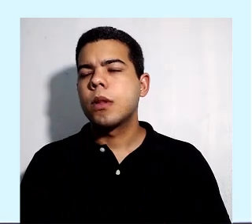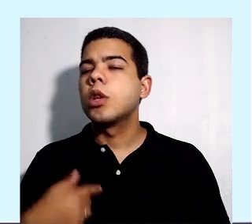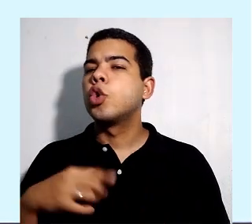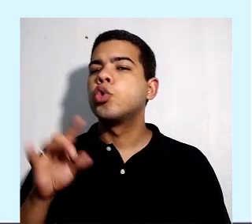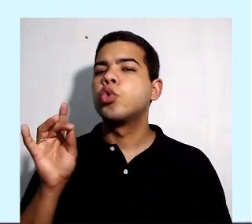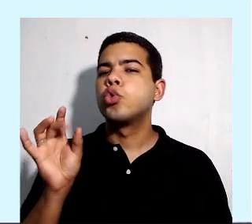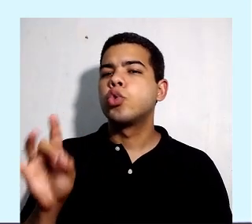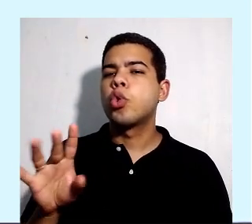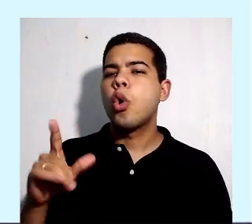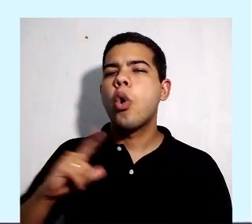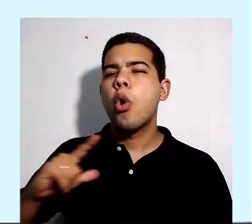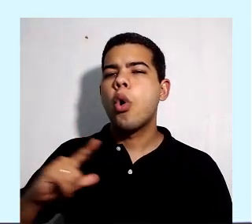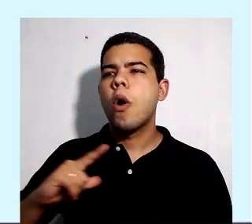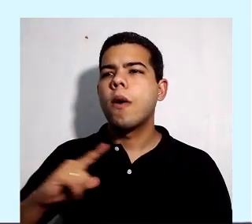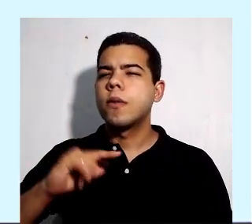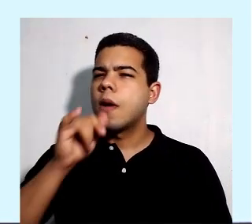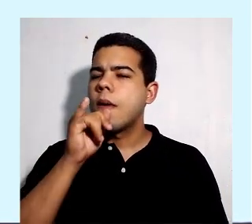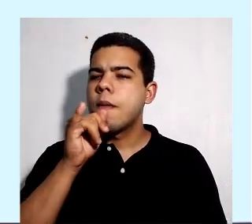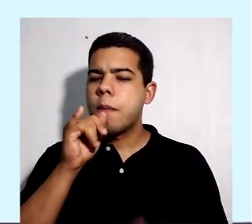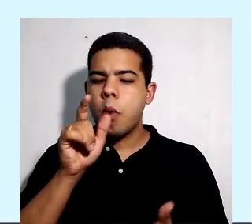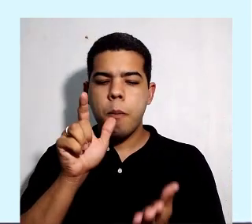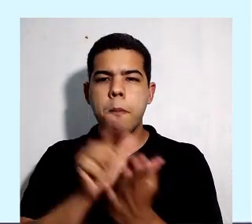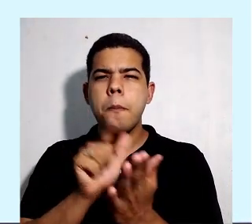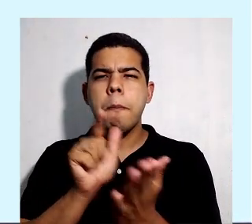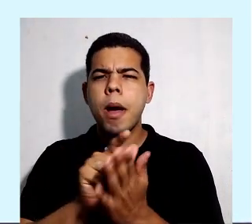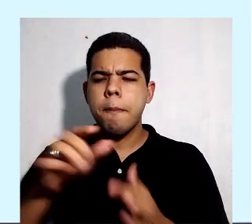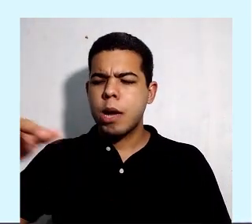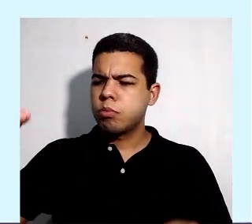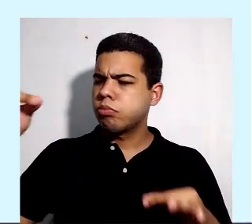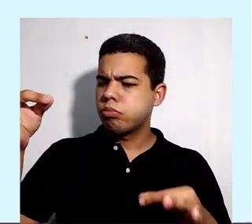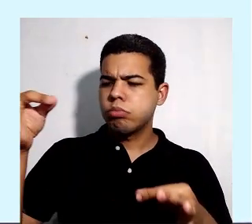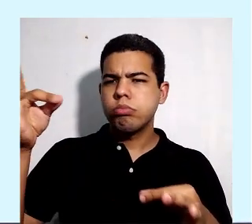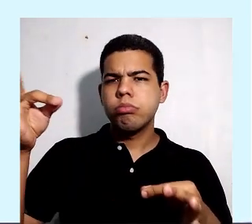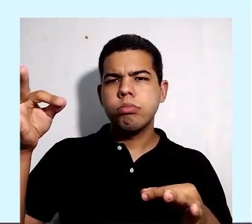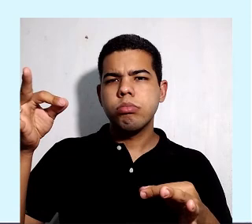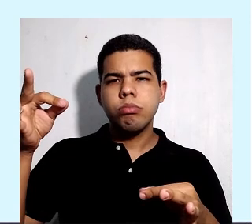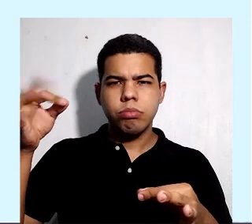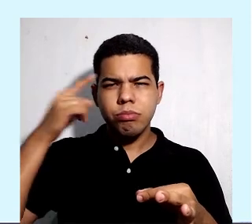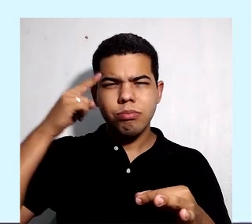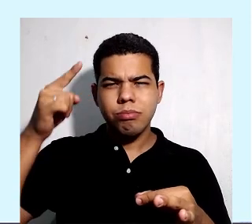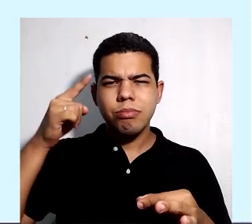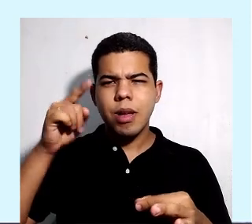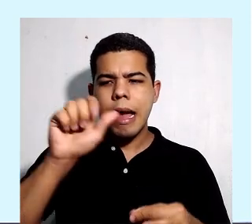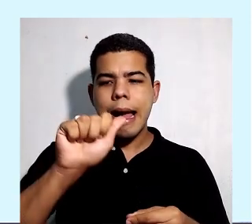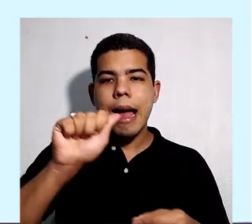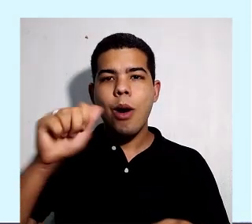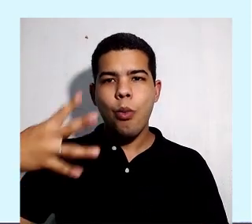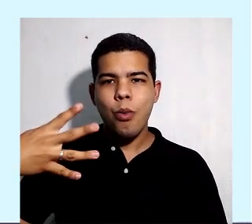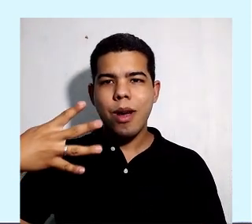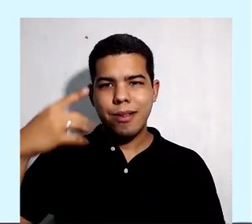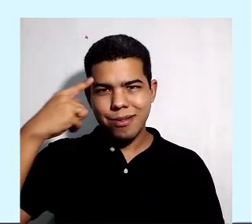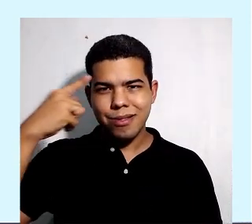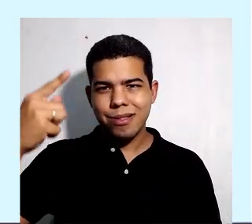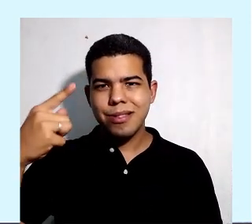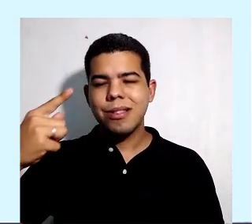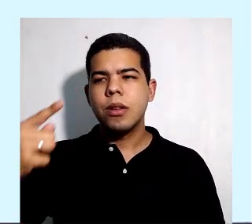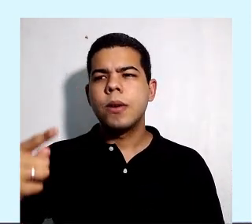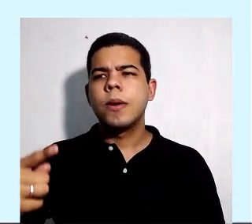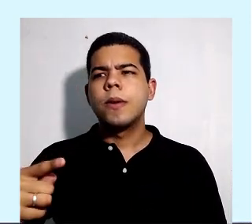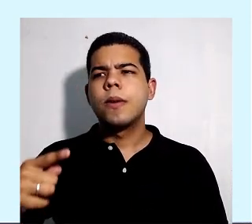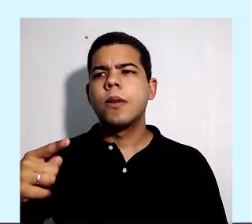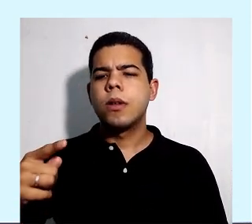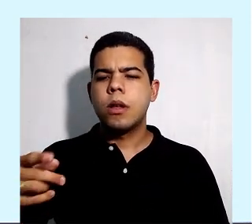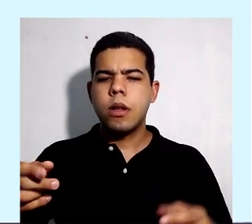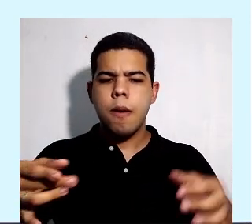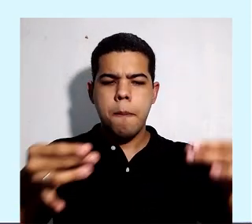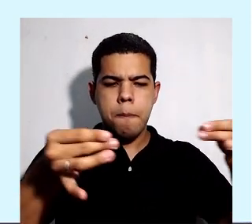aqui o tamanho de um papel ofício. O que você pode fazer? Você pode calcular quantos papéis